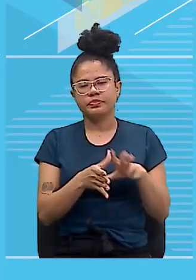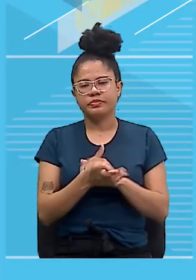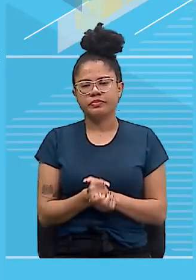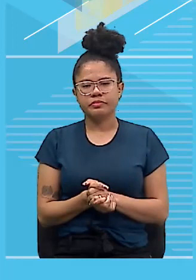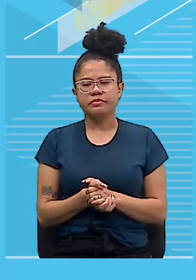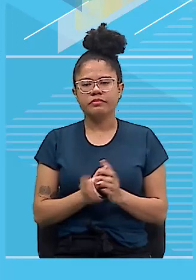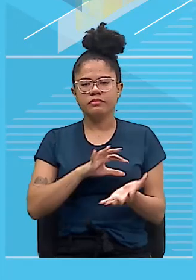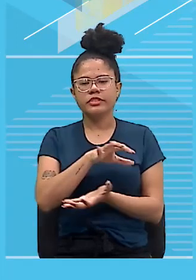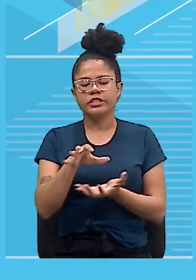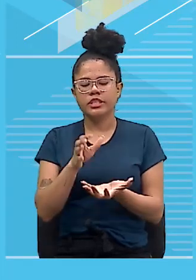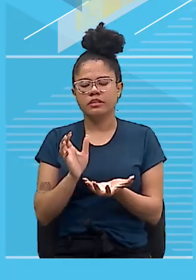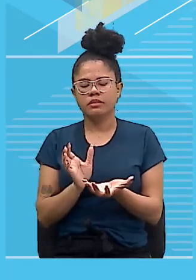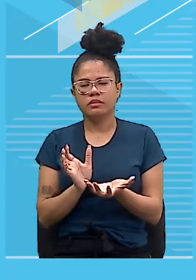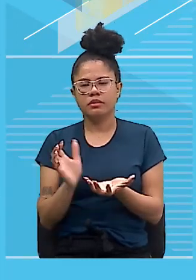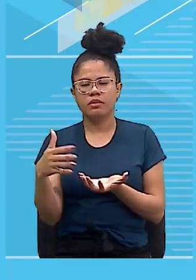pecaminosa